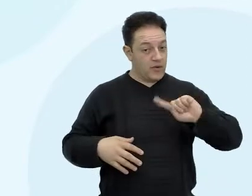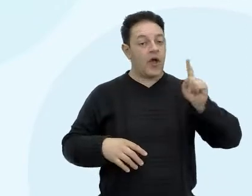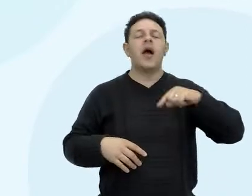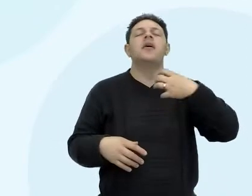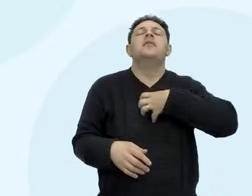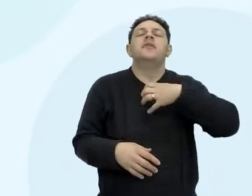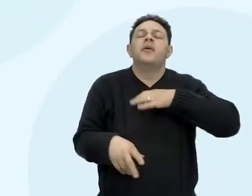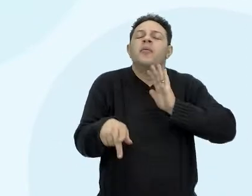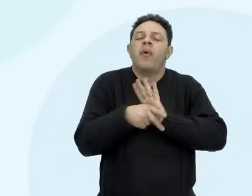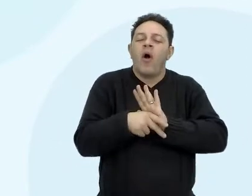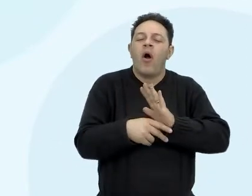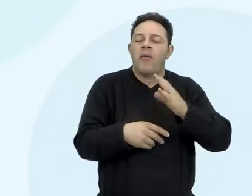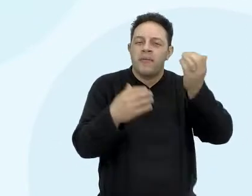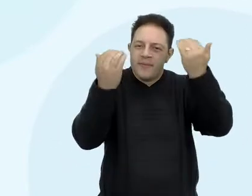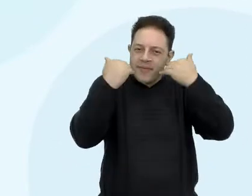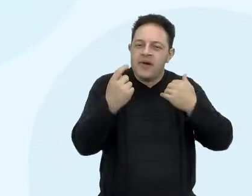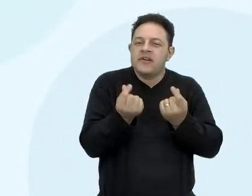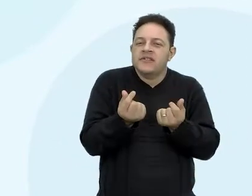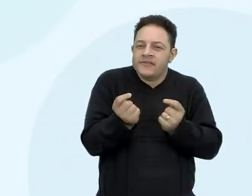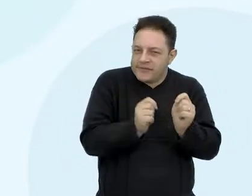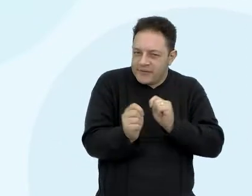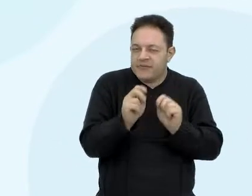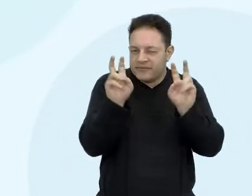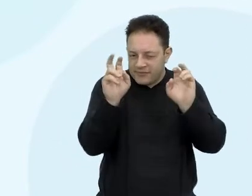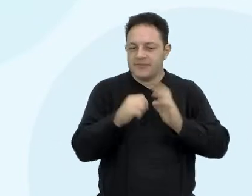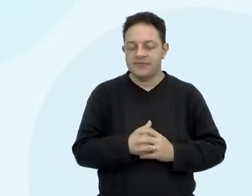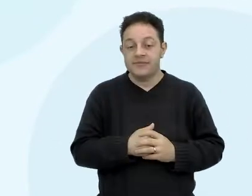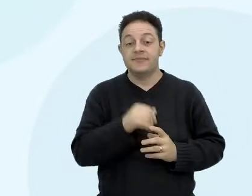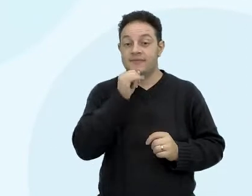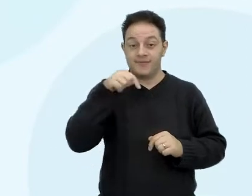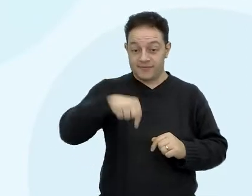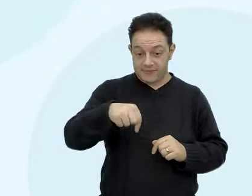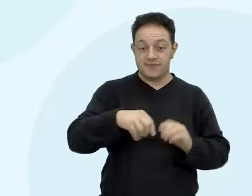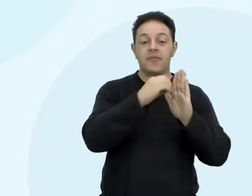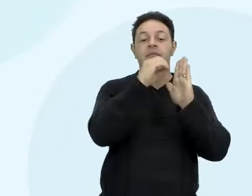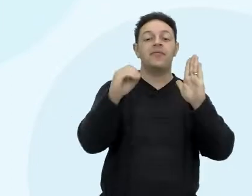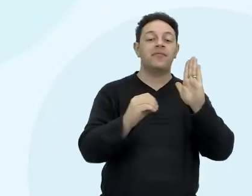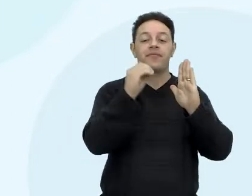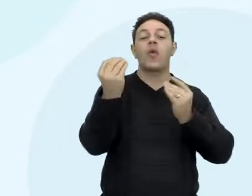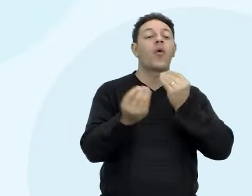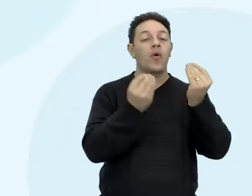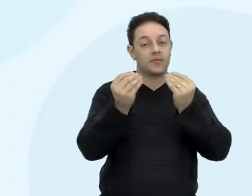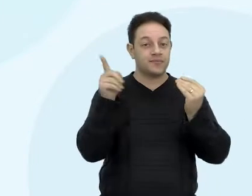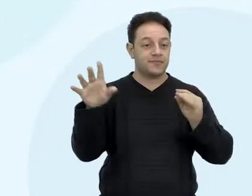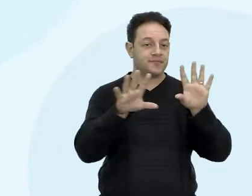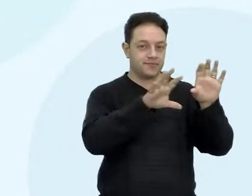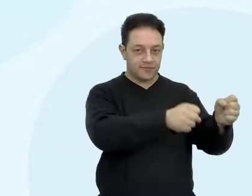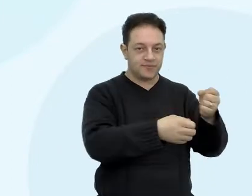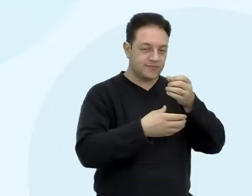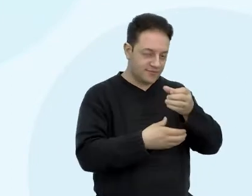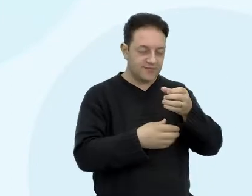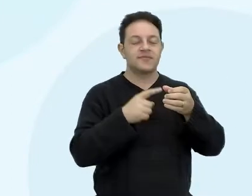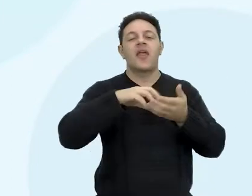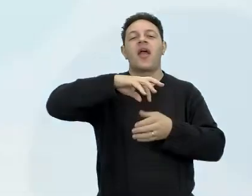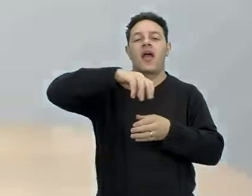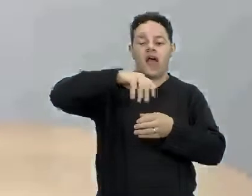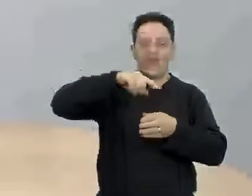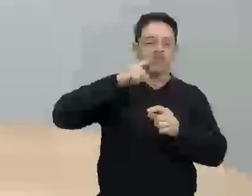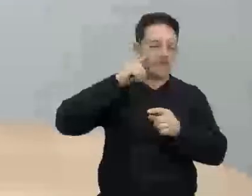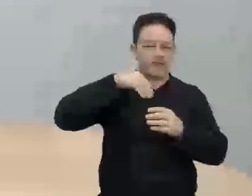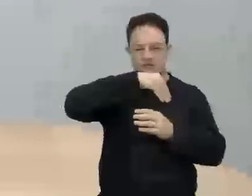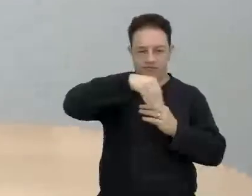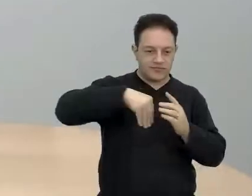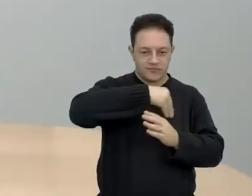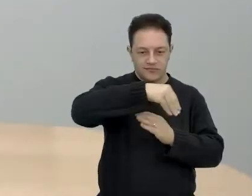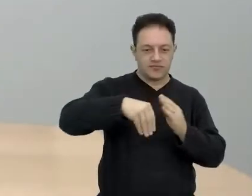de características financeiras. Aqui no Centro de Mídias, como eles fizeram? Eles pegaram uma garrafa PET e enrolaram